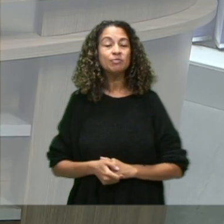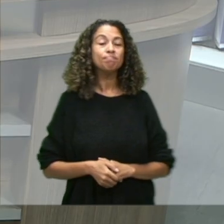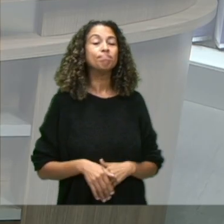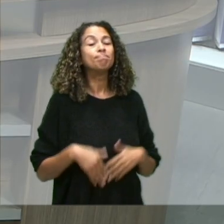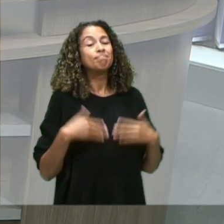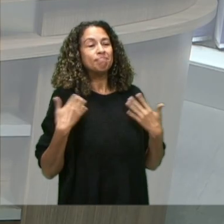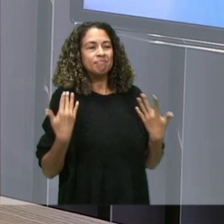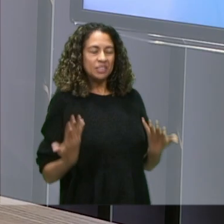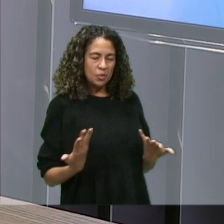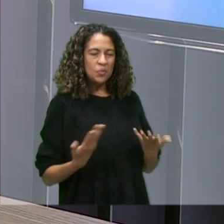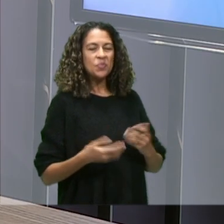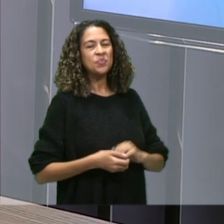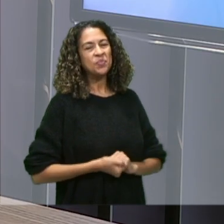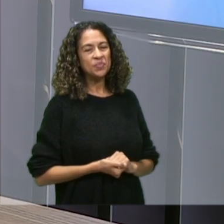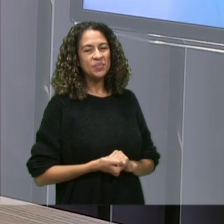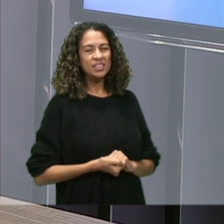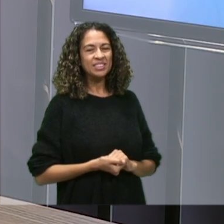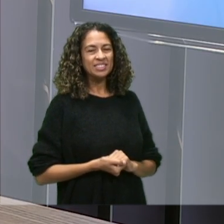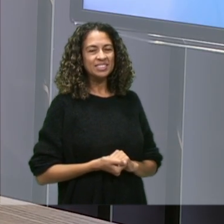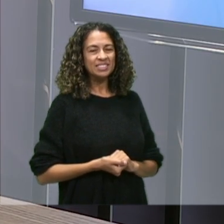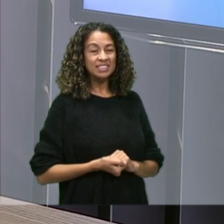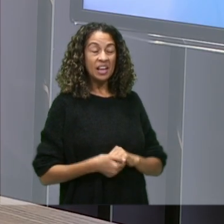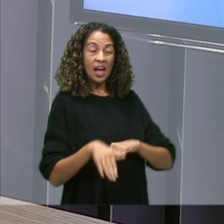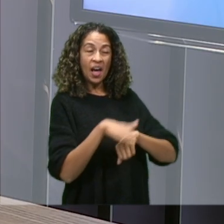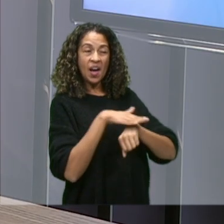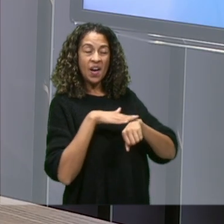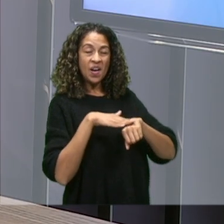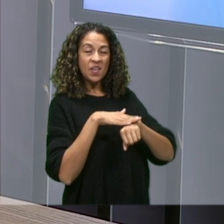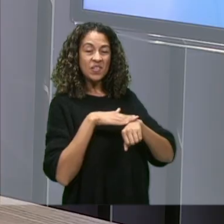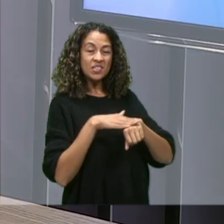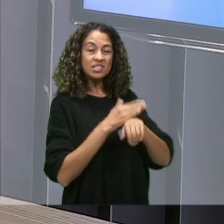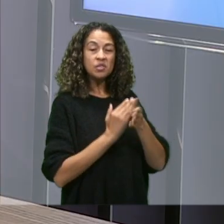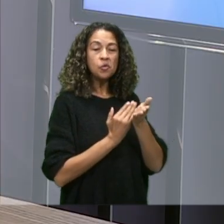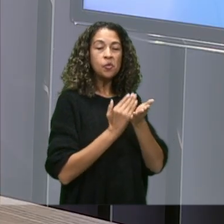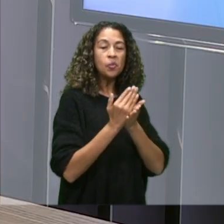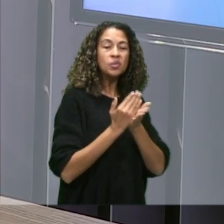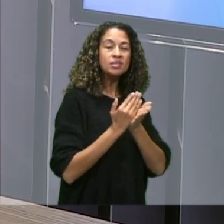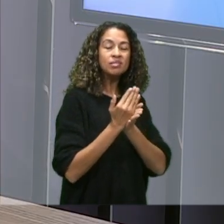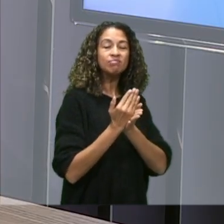Então, vamos começar a nossa conversa aqui pelo